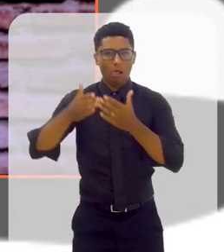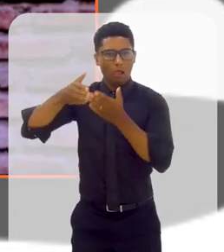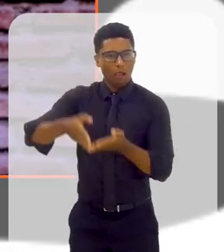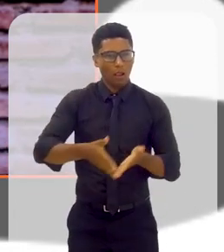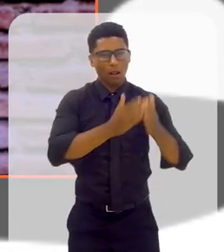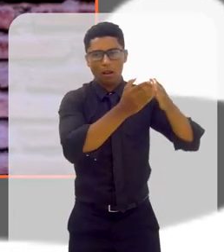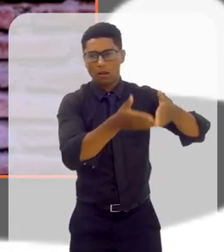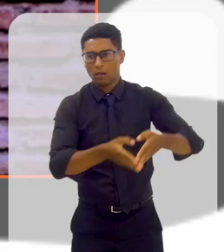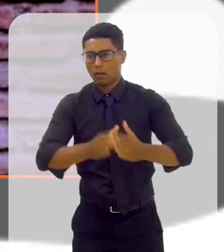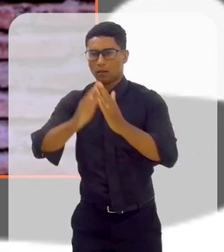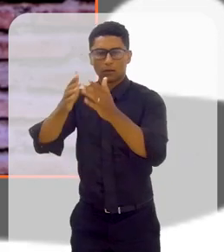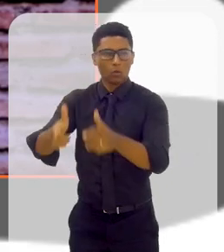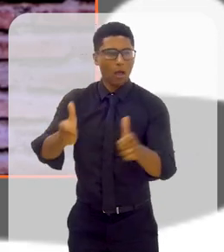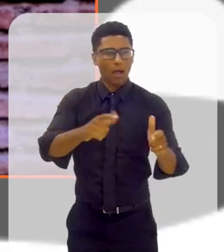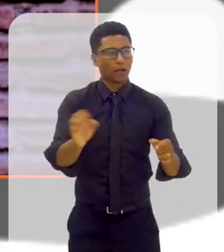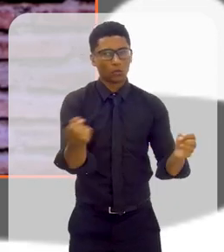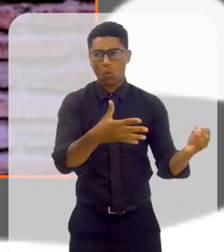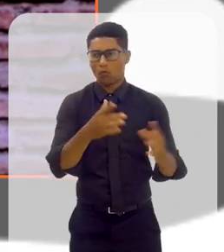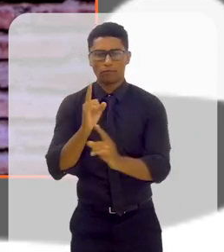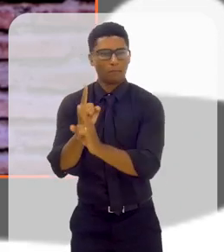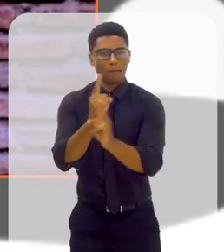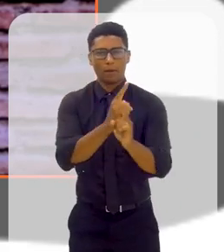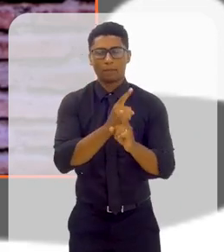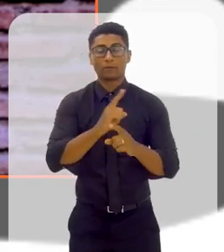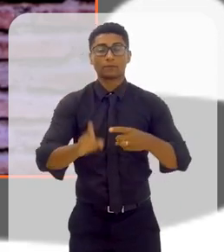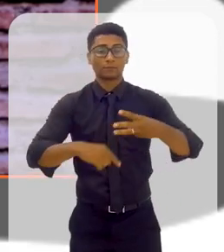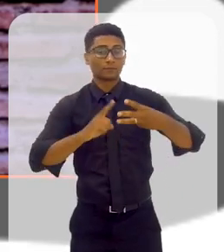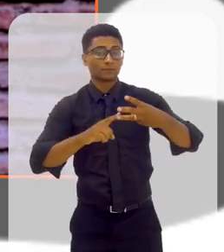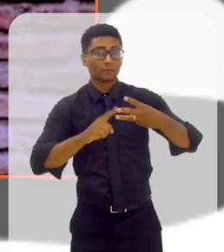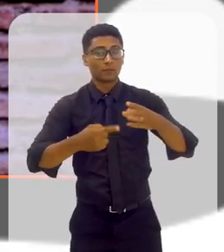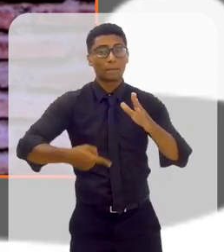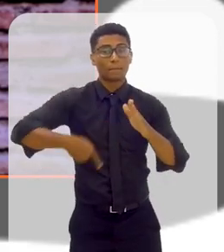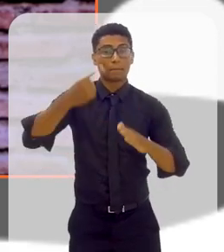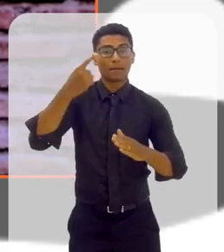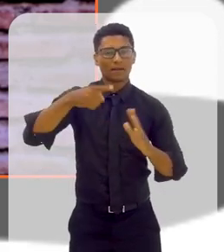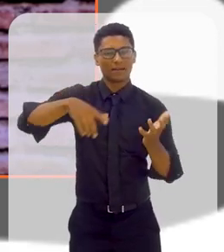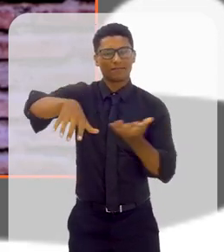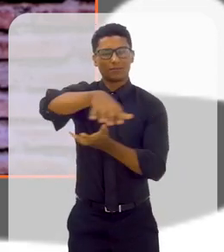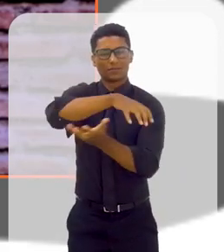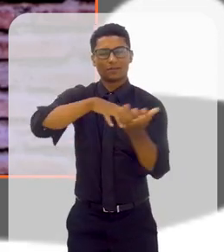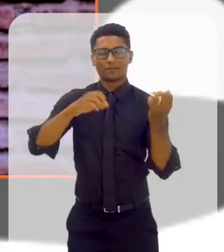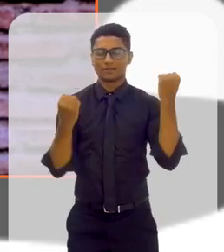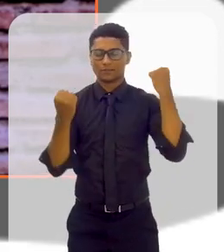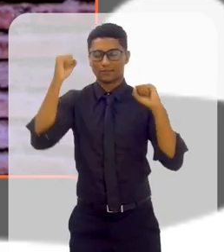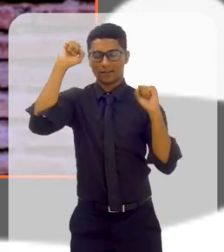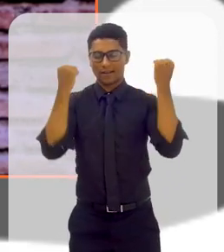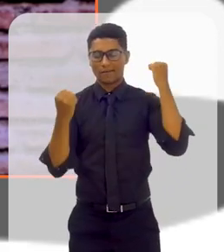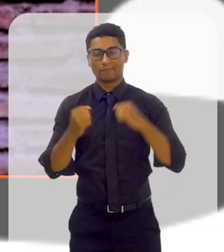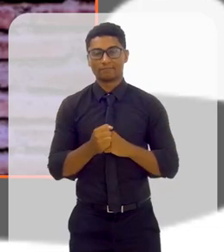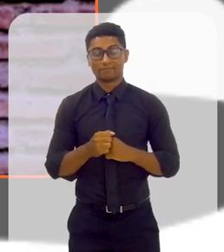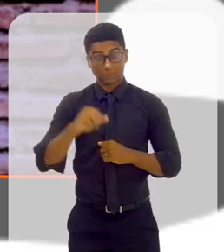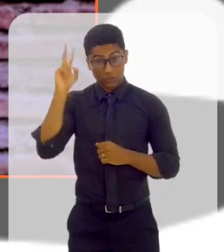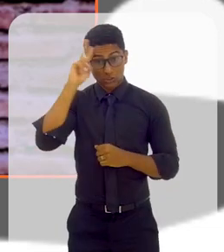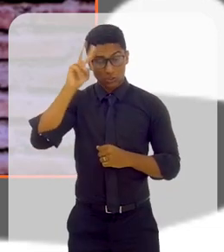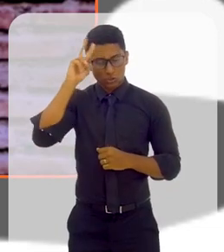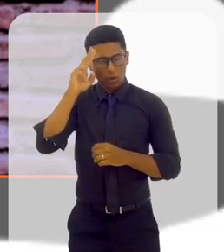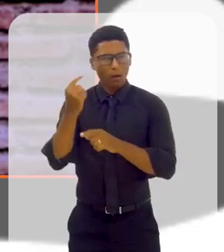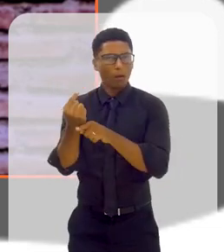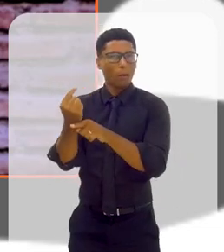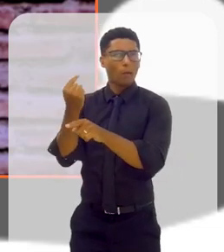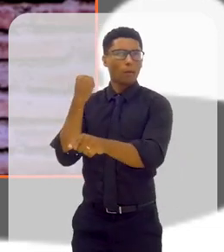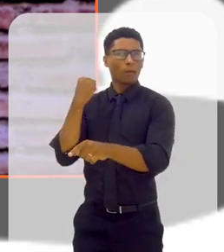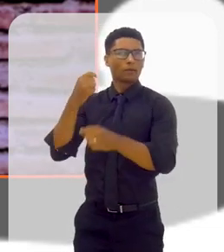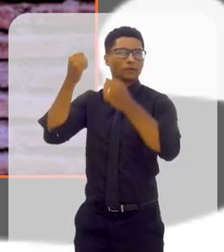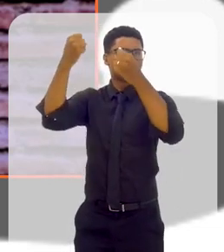etc. Primeira Revolução Industrial que nós mencionamos. E daqui a pouco vai ficar claro por que eu voltei tanto tempo para falar de